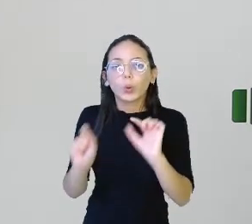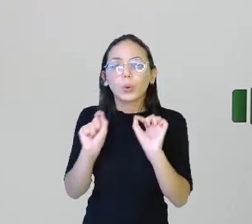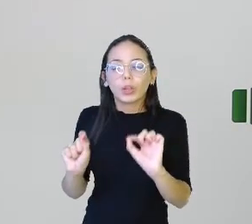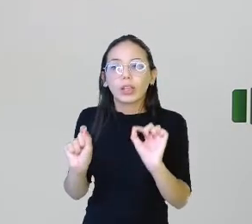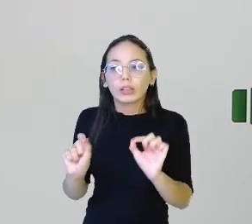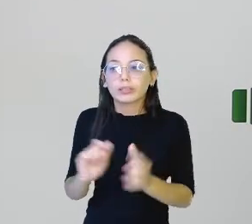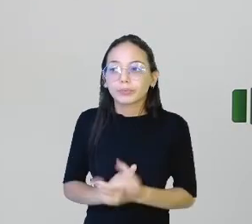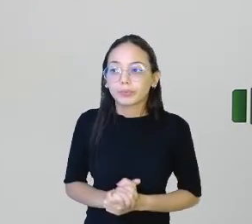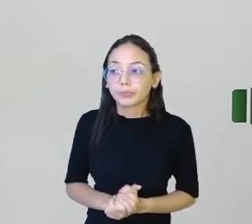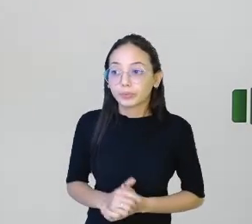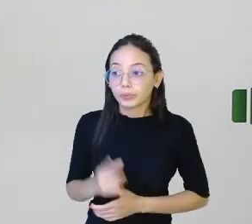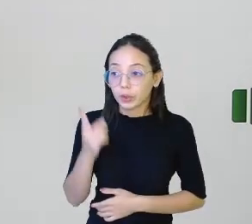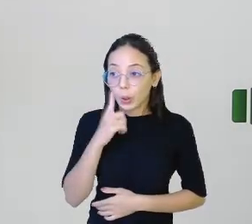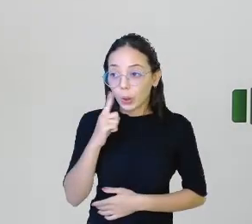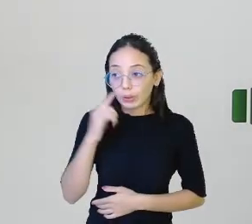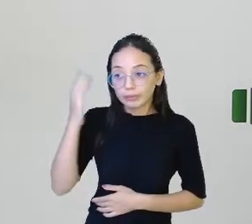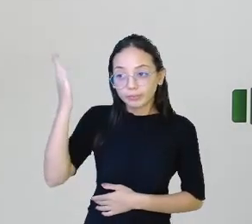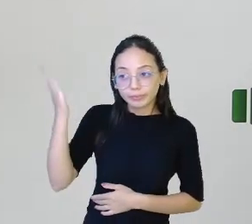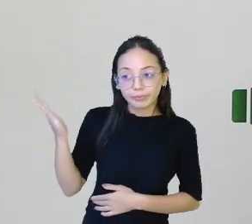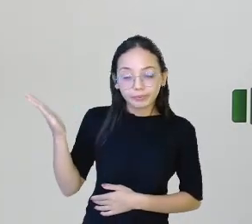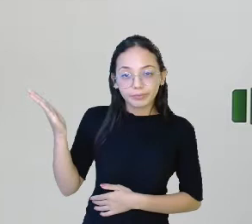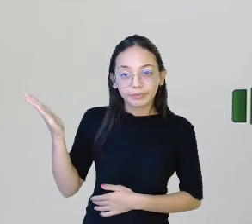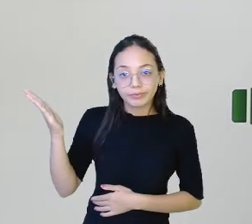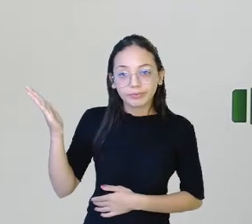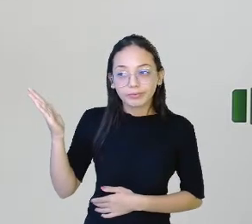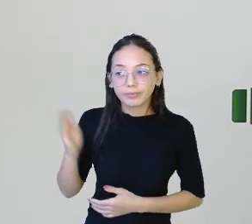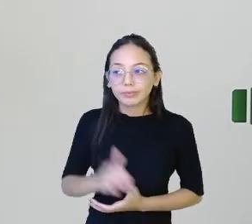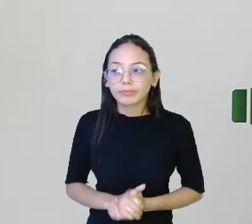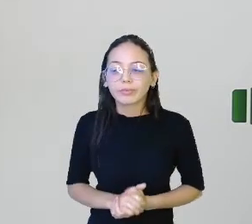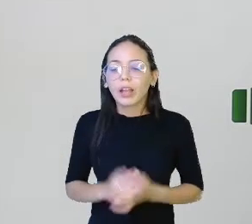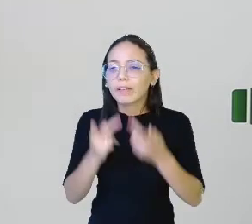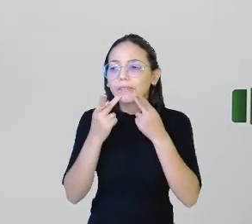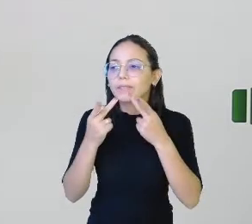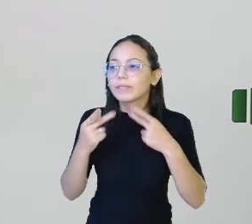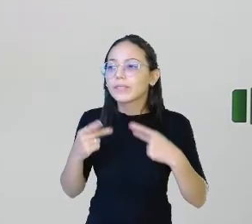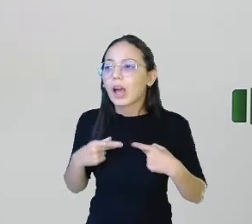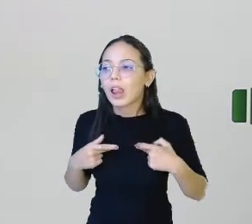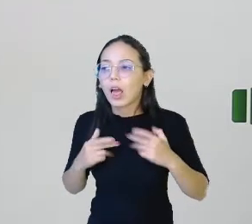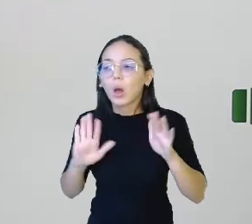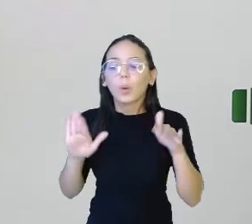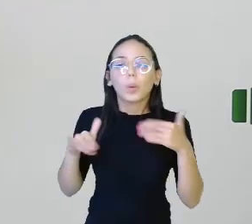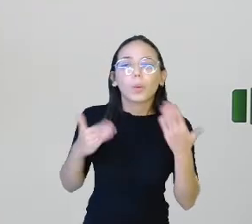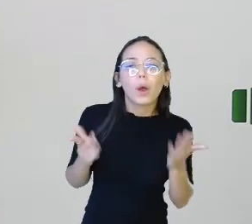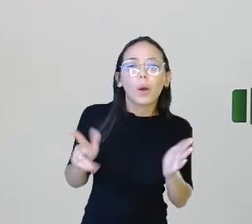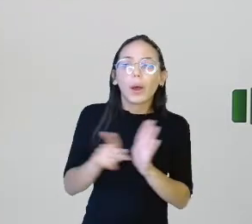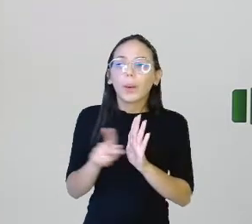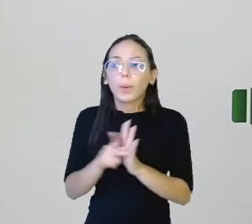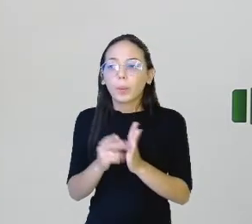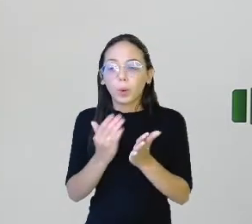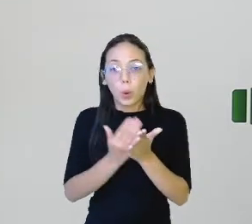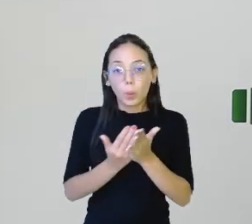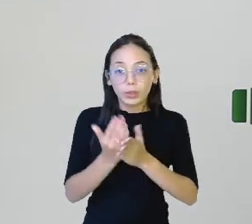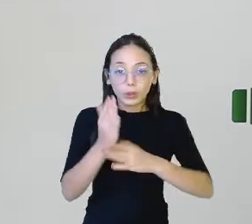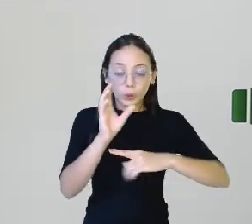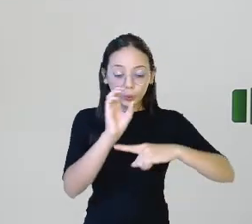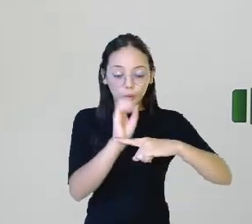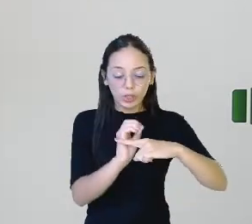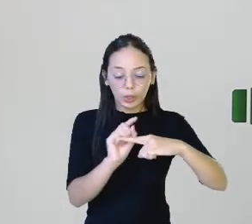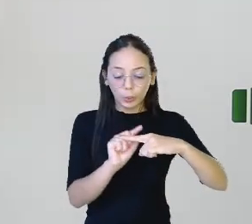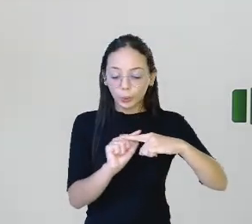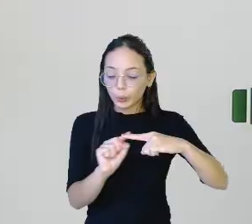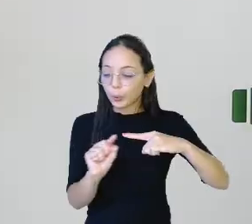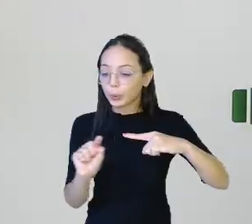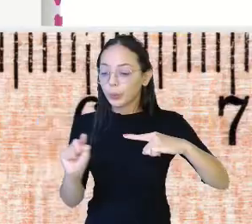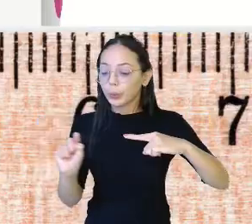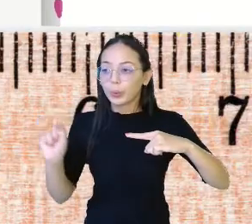dizer? Olha aí, quinto ano, diz para mim que medida é essa. Comecei do 0, já está ficando fácil